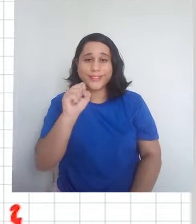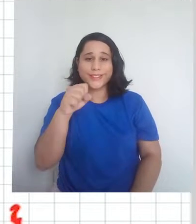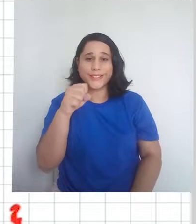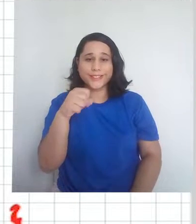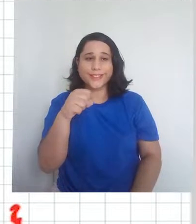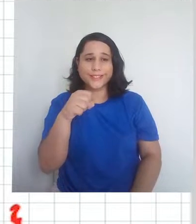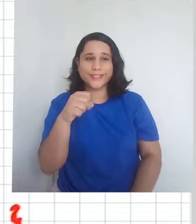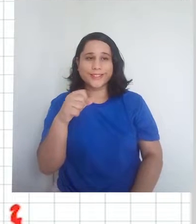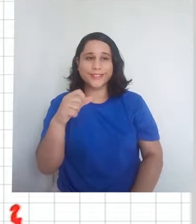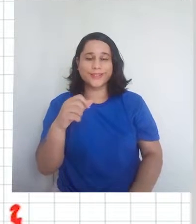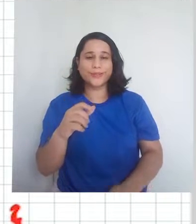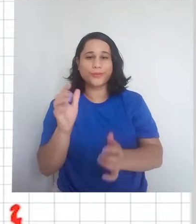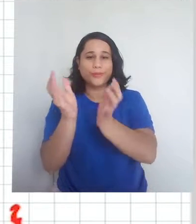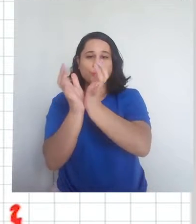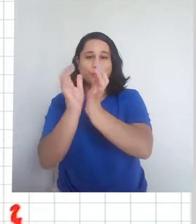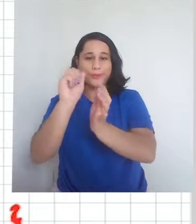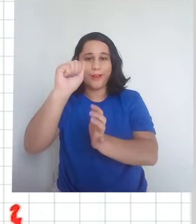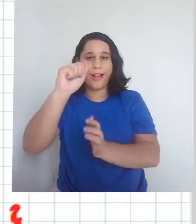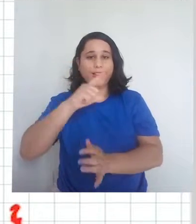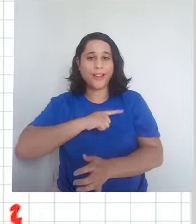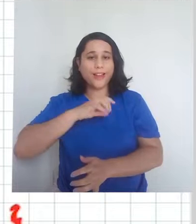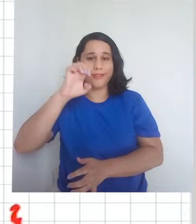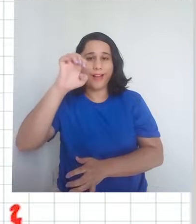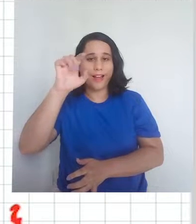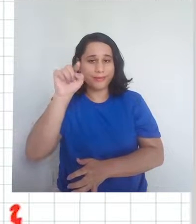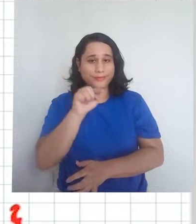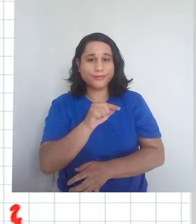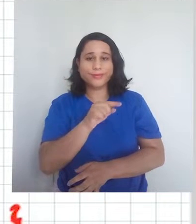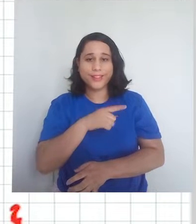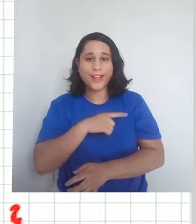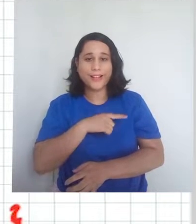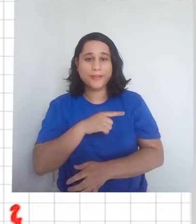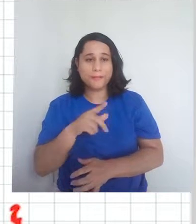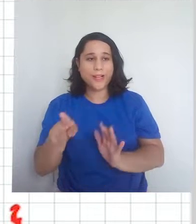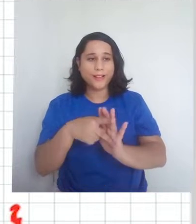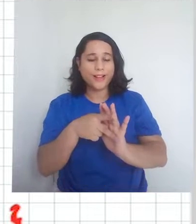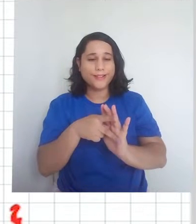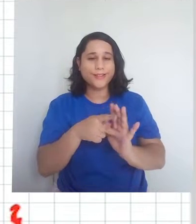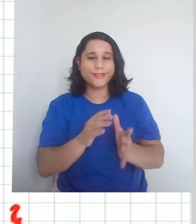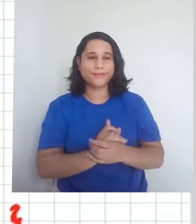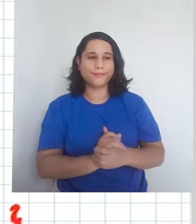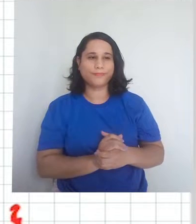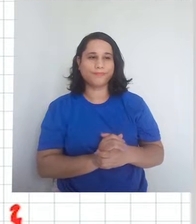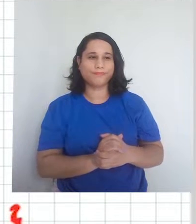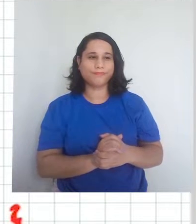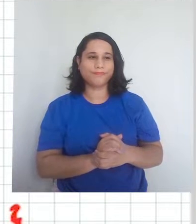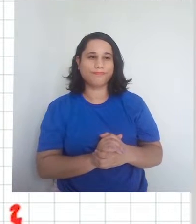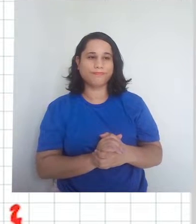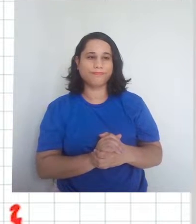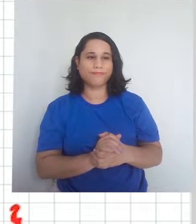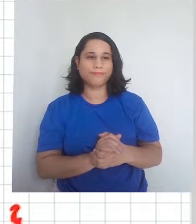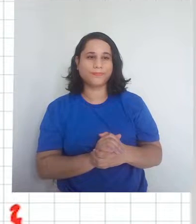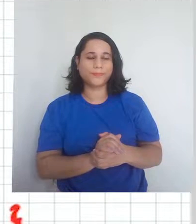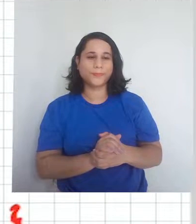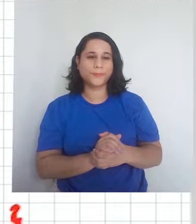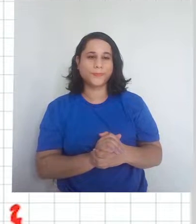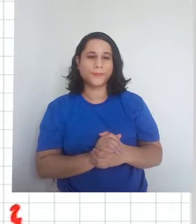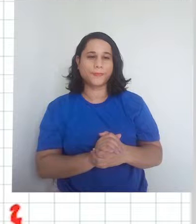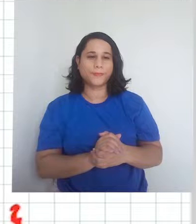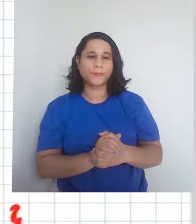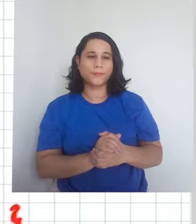dos elementos, né? Olha ele aqui. 2 é o elemento do conjunto A. Então ele